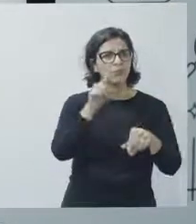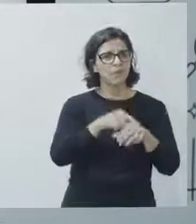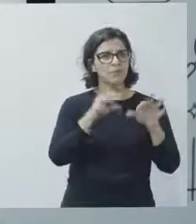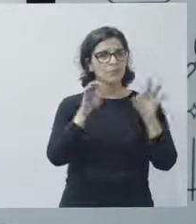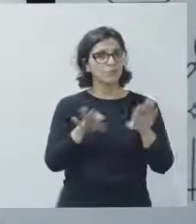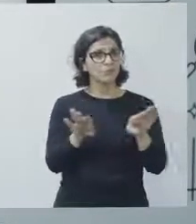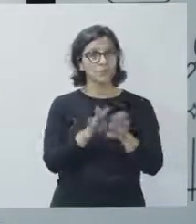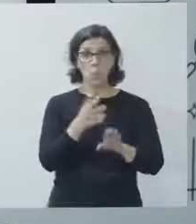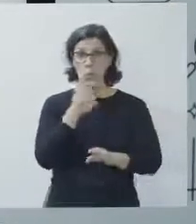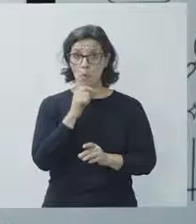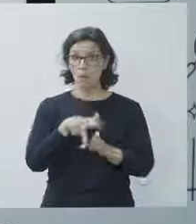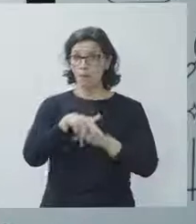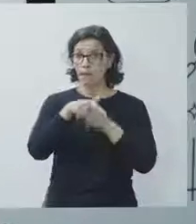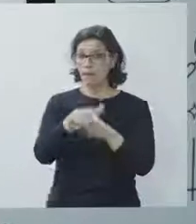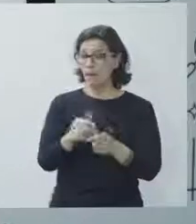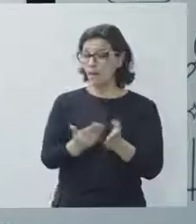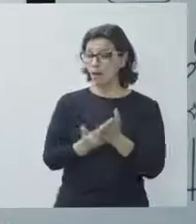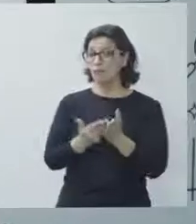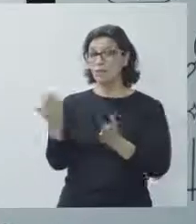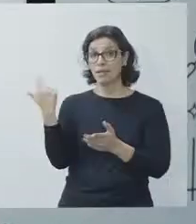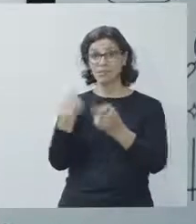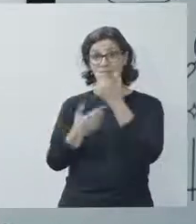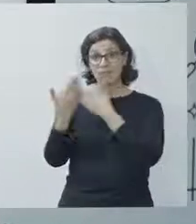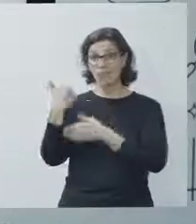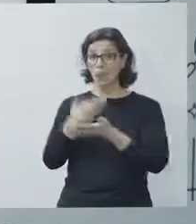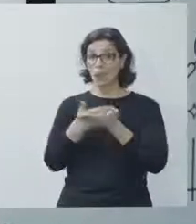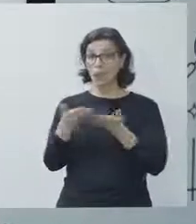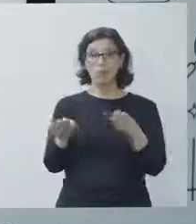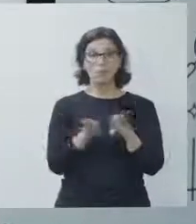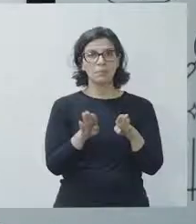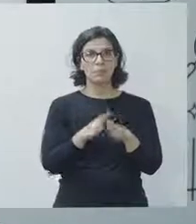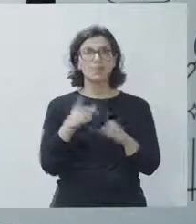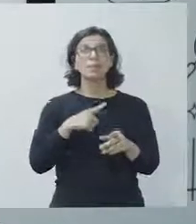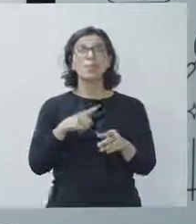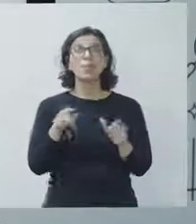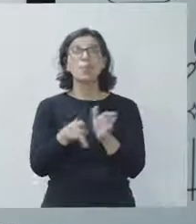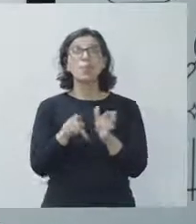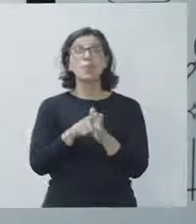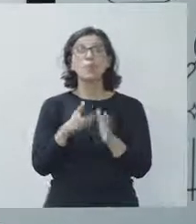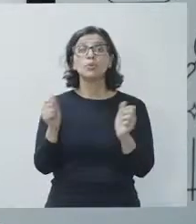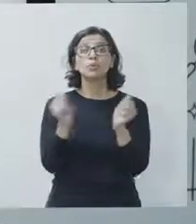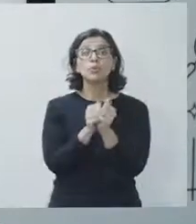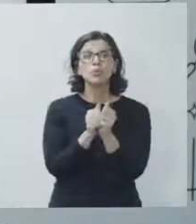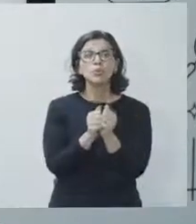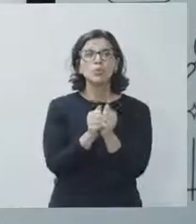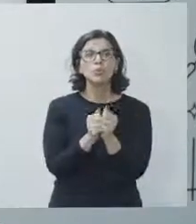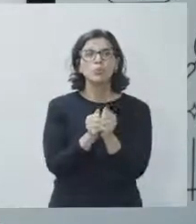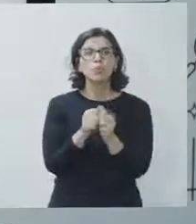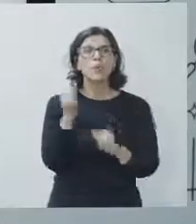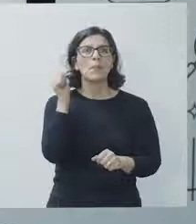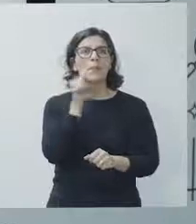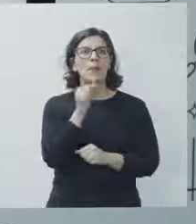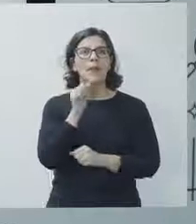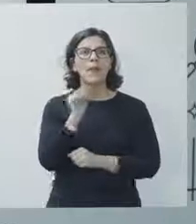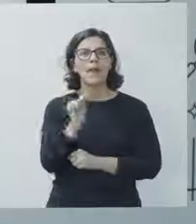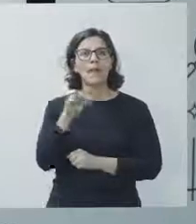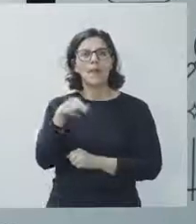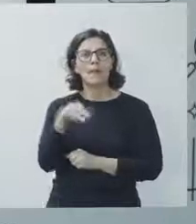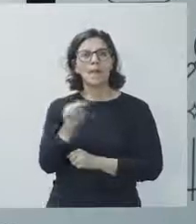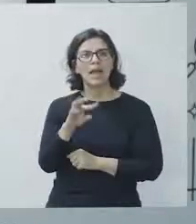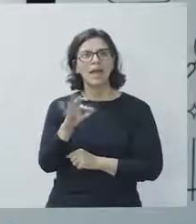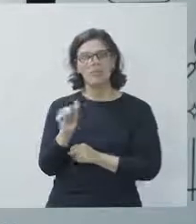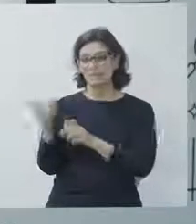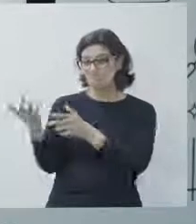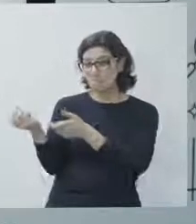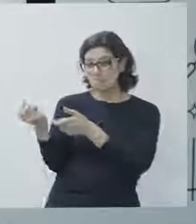até ele, e ele, que lá no início ele foi, né, trazido para dentro ali desse jardim, né,